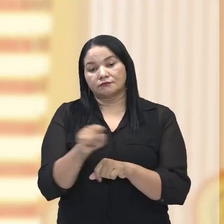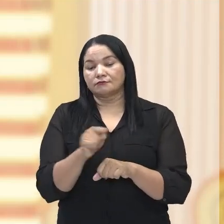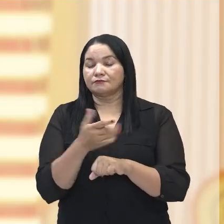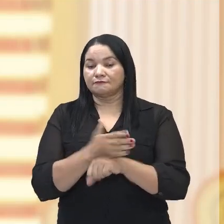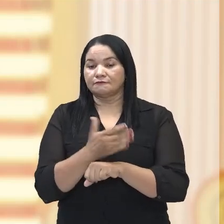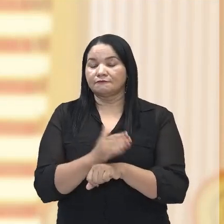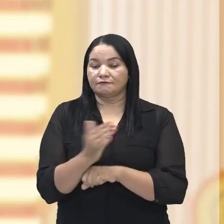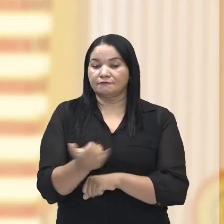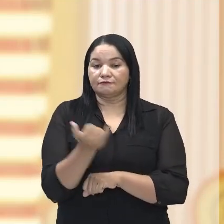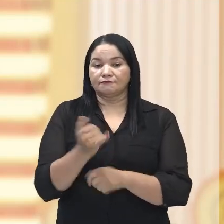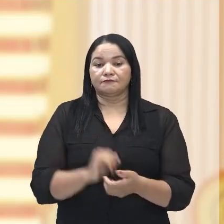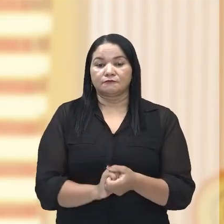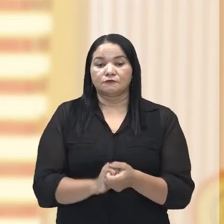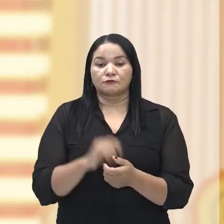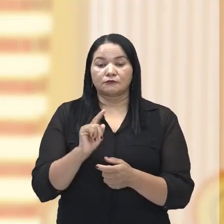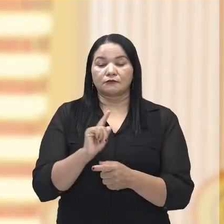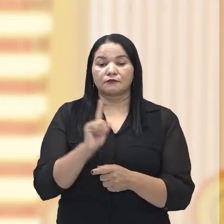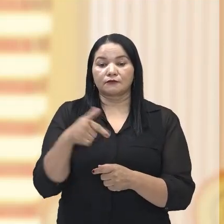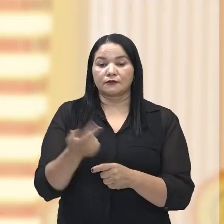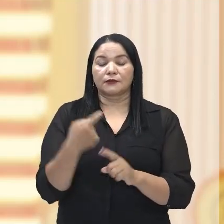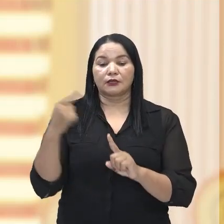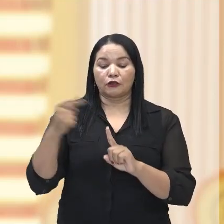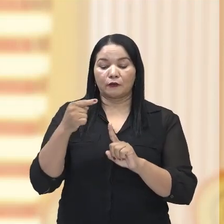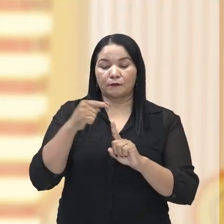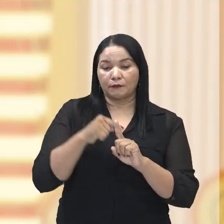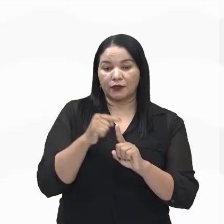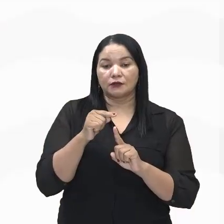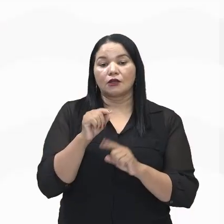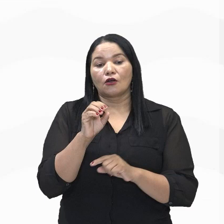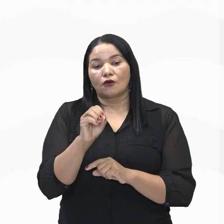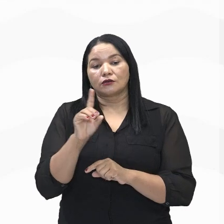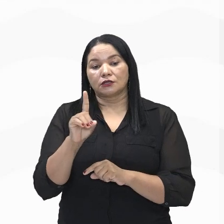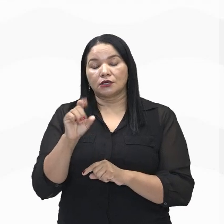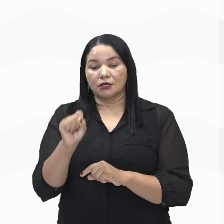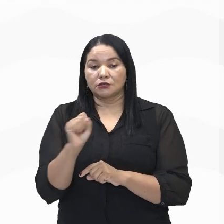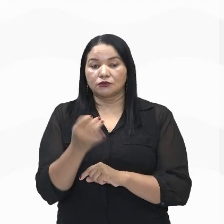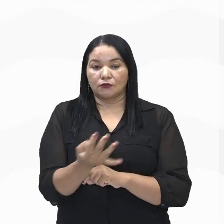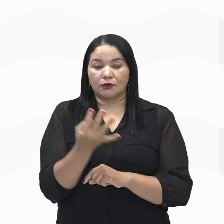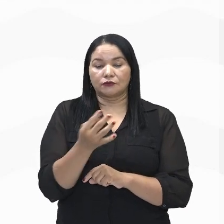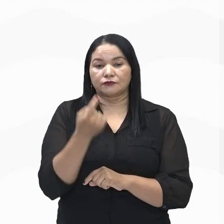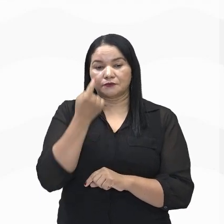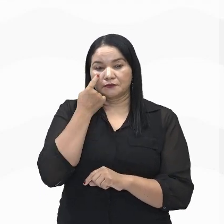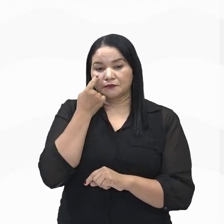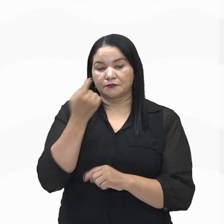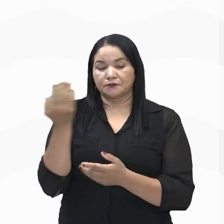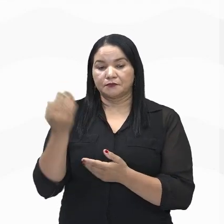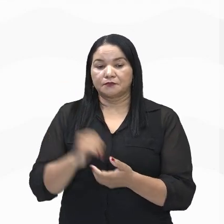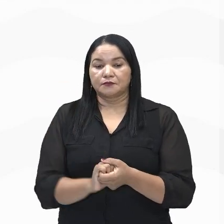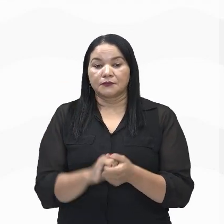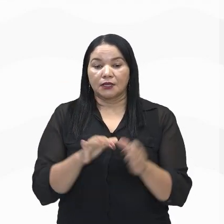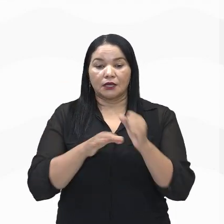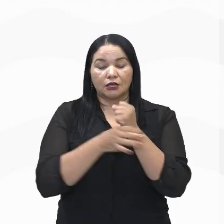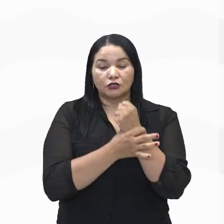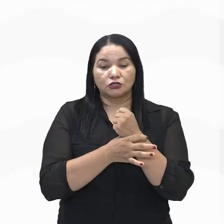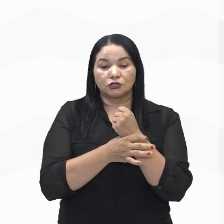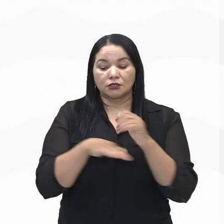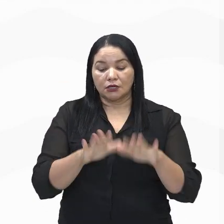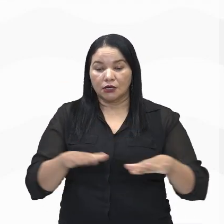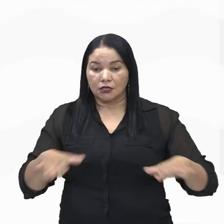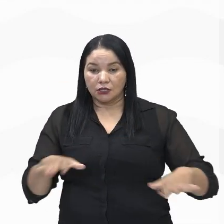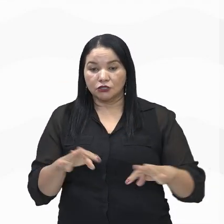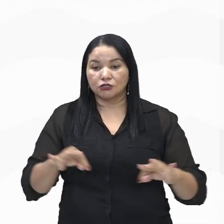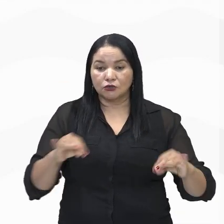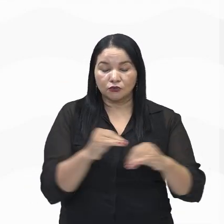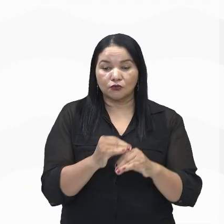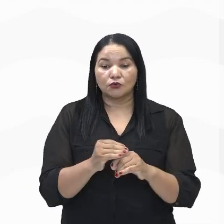Vamos para as metas dessa ODS 4, dê uma olhada. Garantir que todas as crianças concluam o